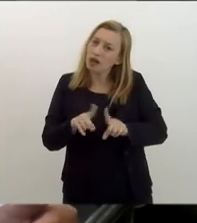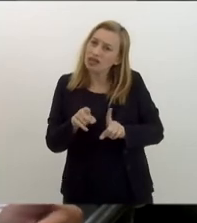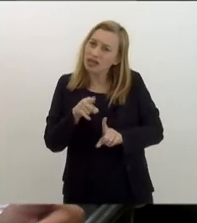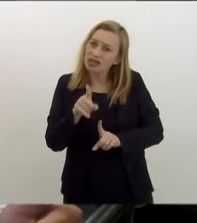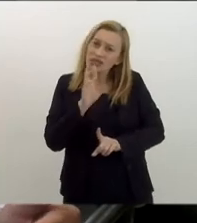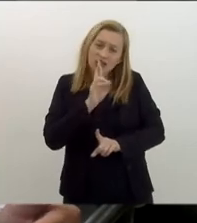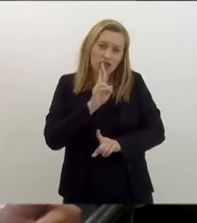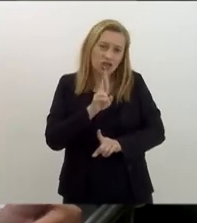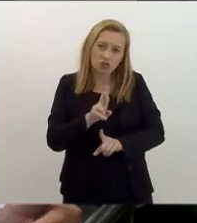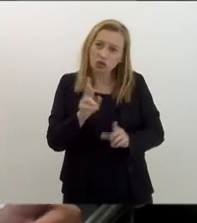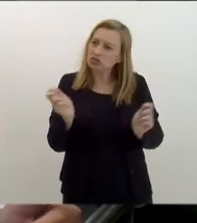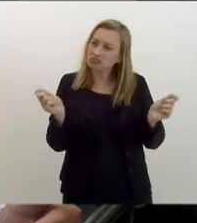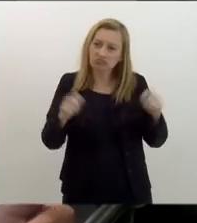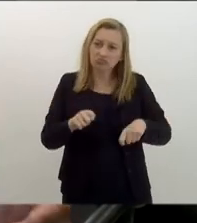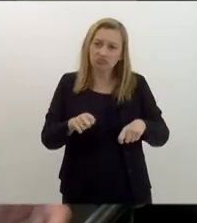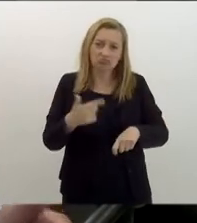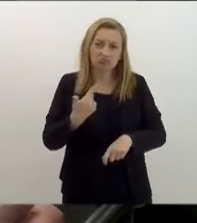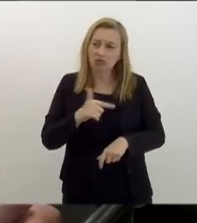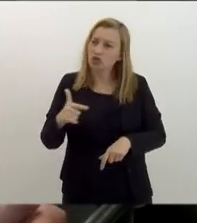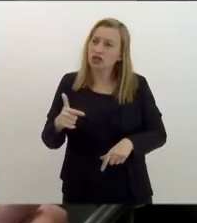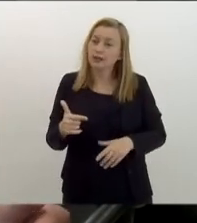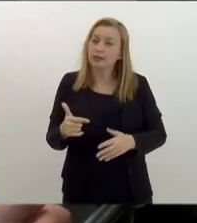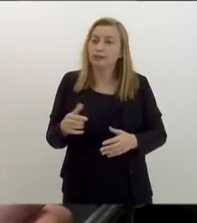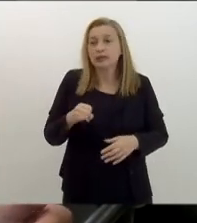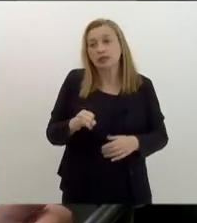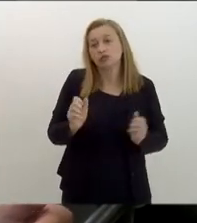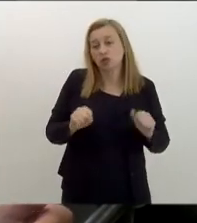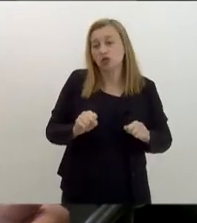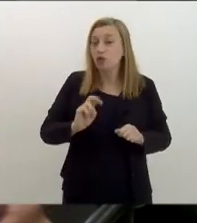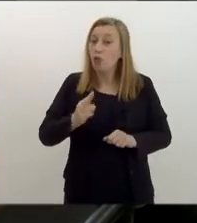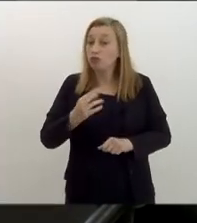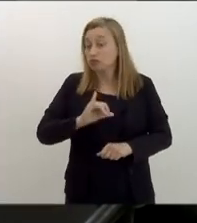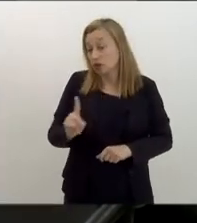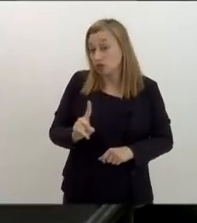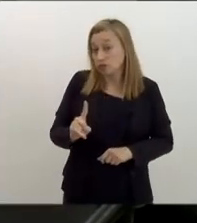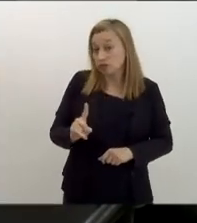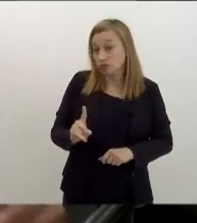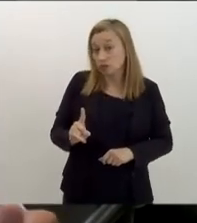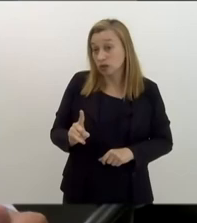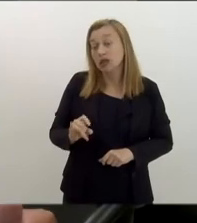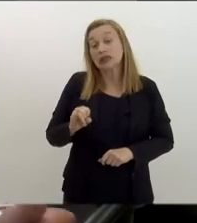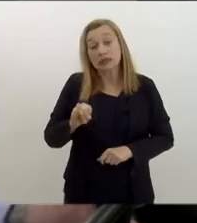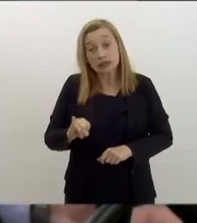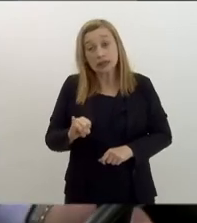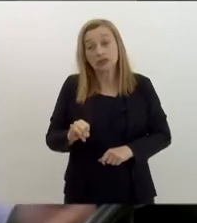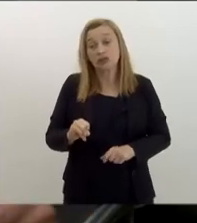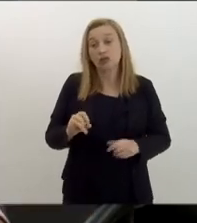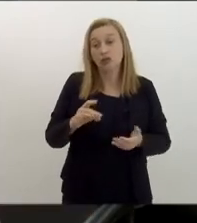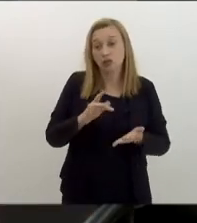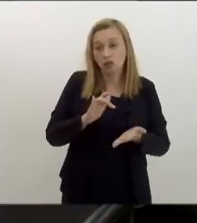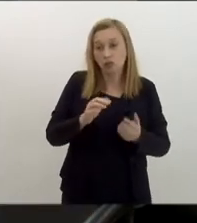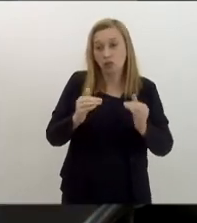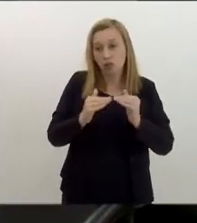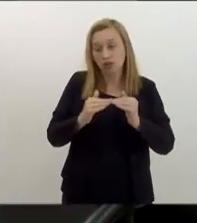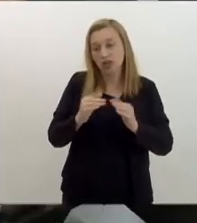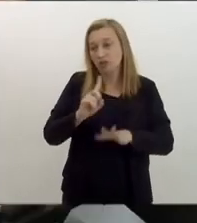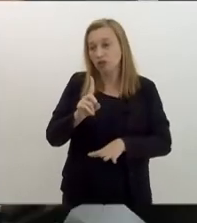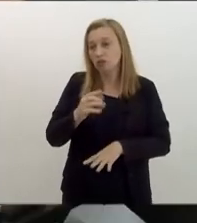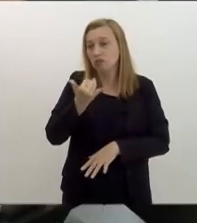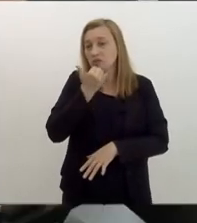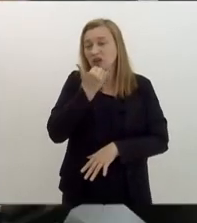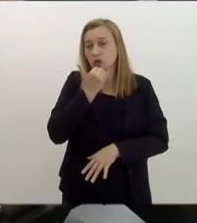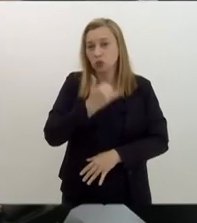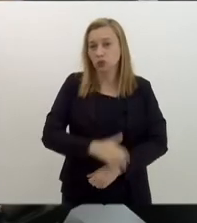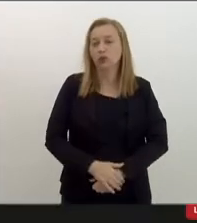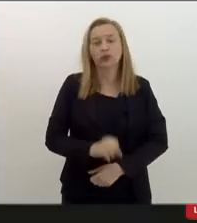capacidade para dizer para o senhor se isso seria possível ou não Ou se até se isso foi tratado ou não me perdoe